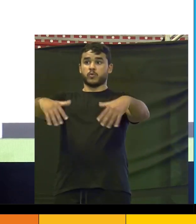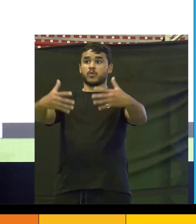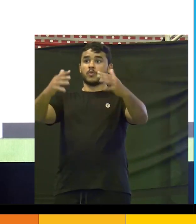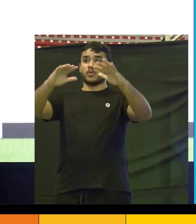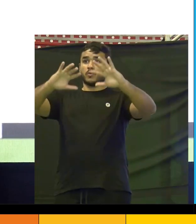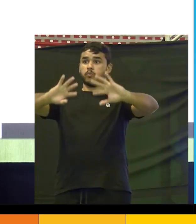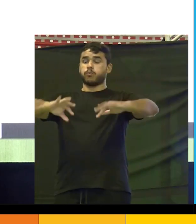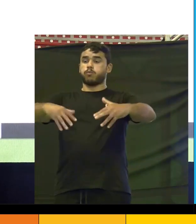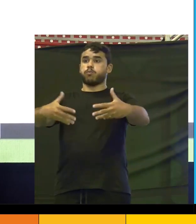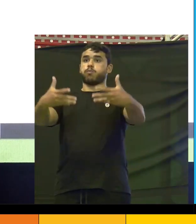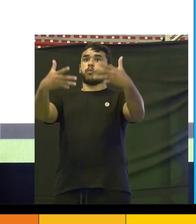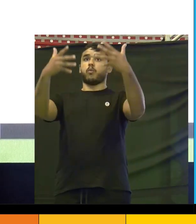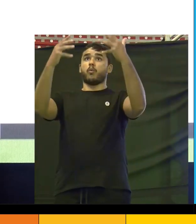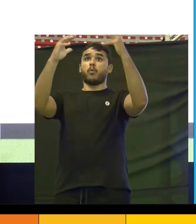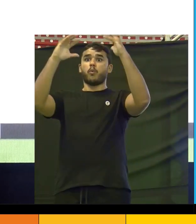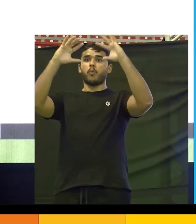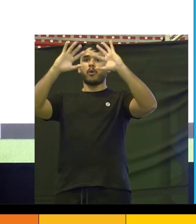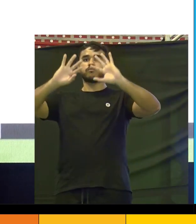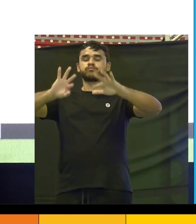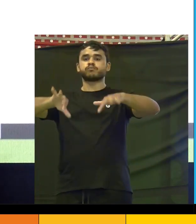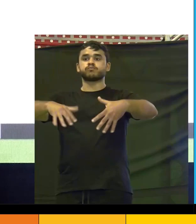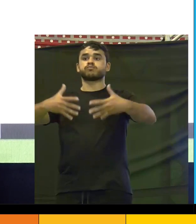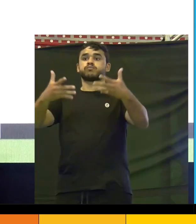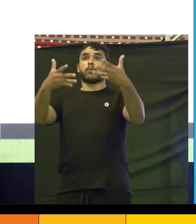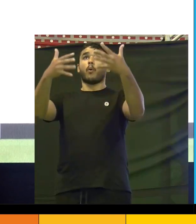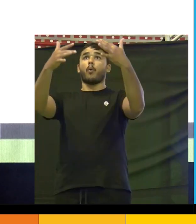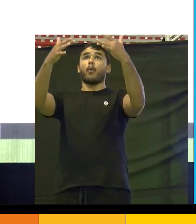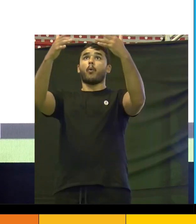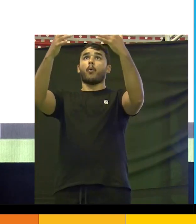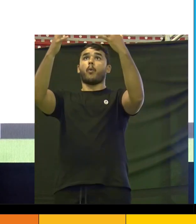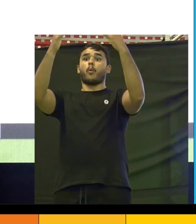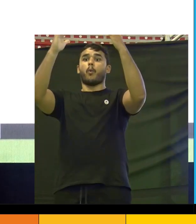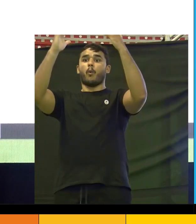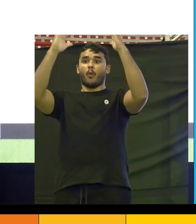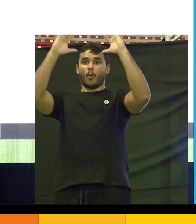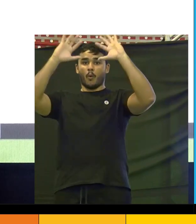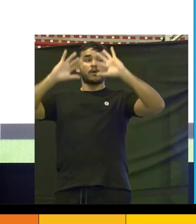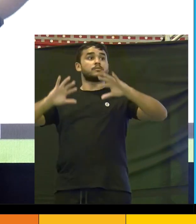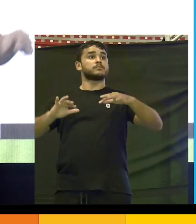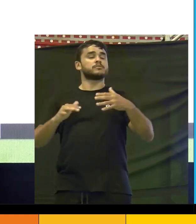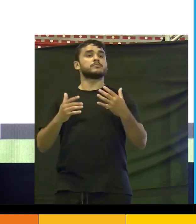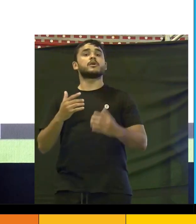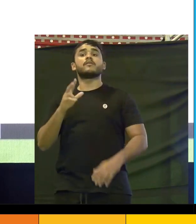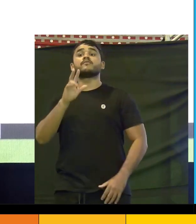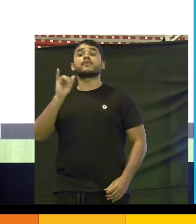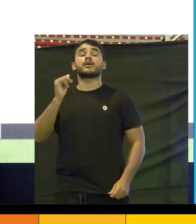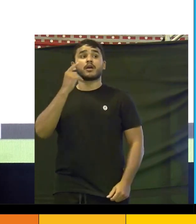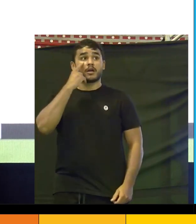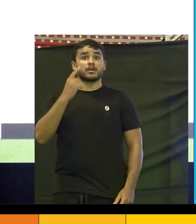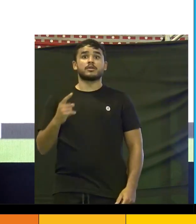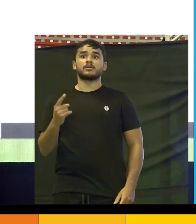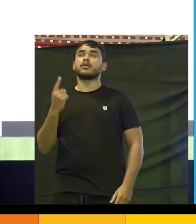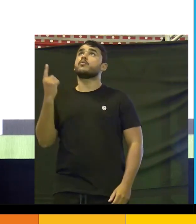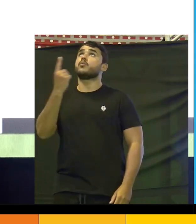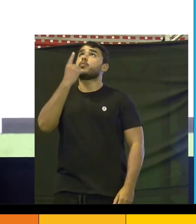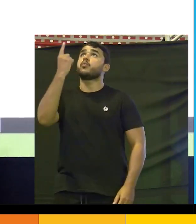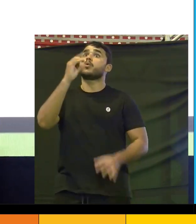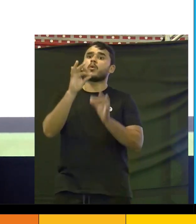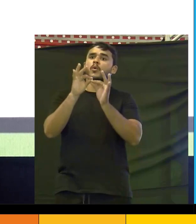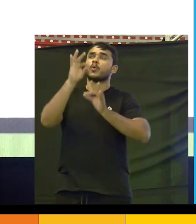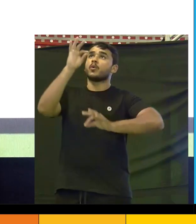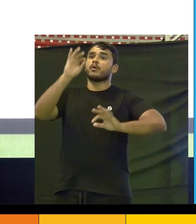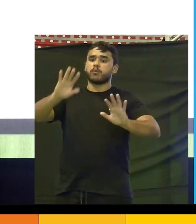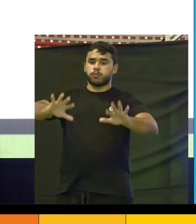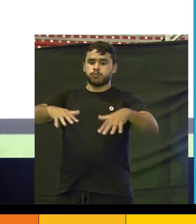quê? Rasas. Escuta bem. O empolamento da onda comprime